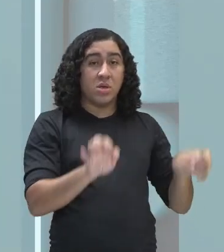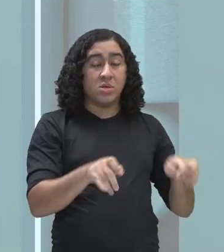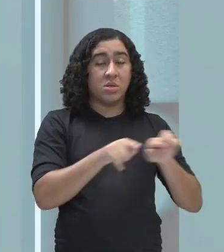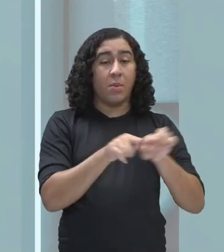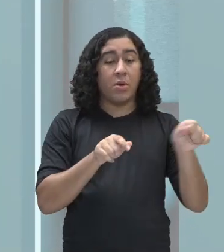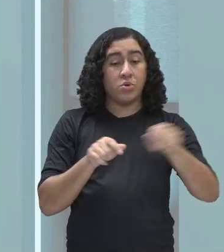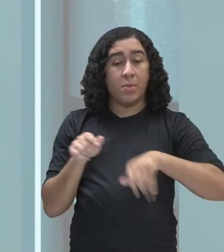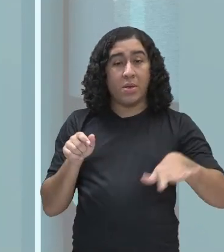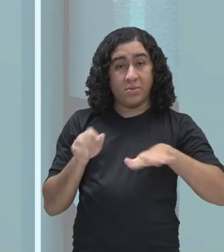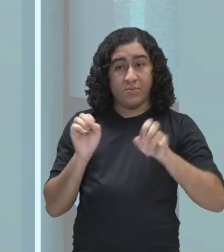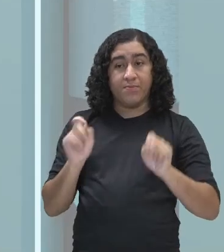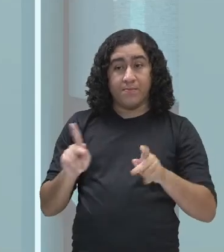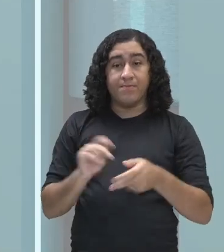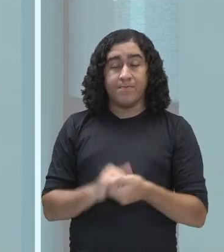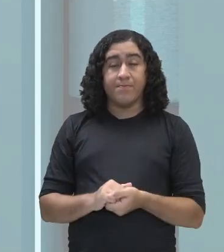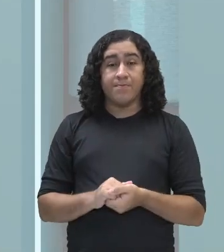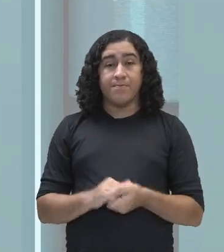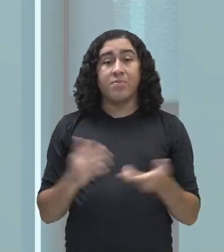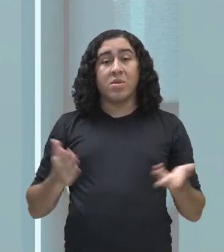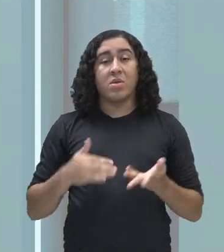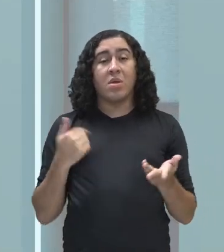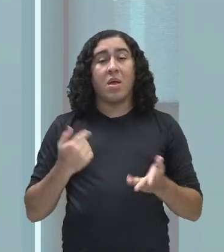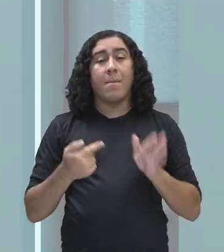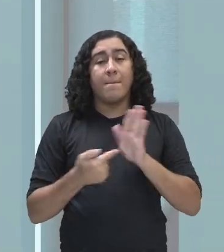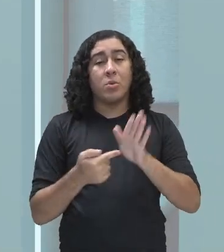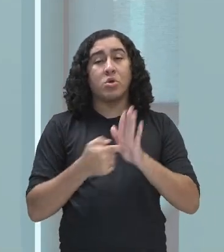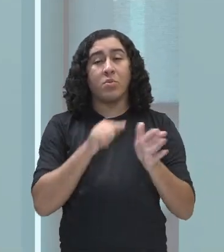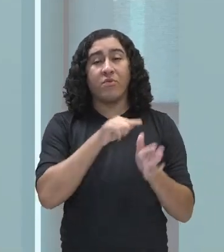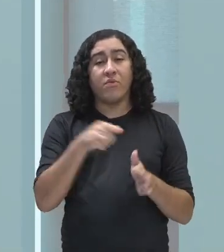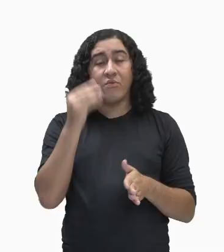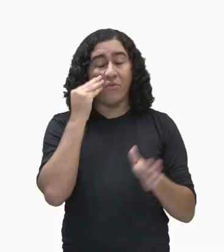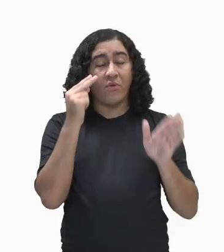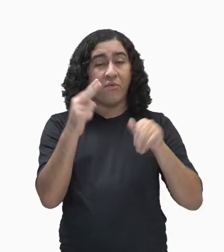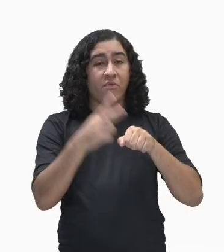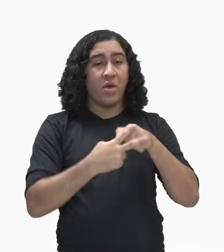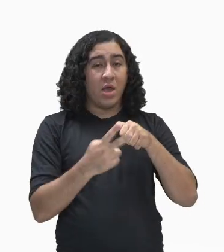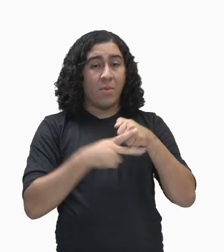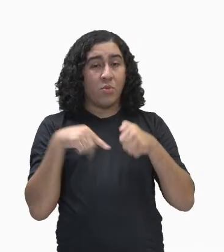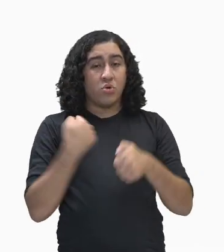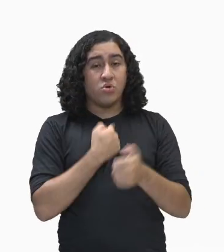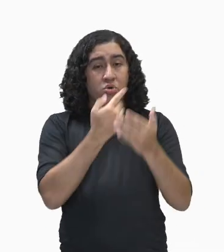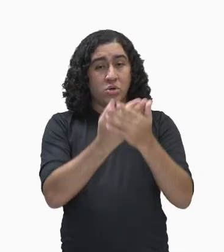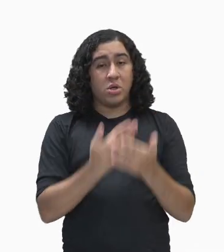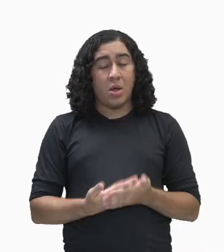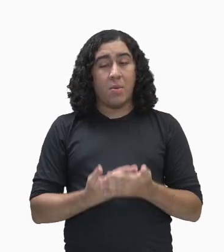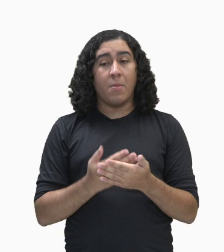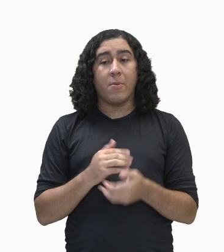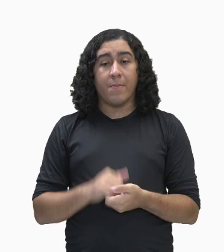também na distância. Agora eu vou mostrar uma lista de verbos que nós vimos ao longo da aula. Olha só.